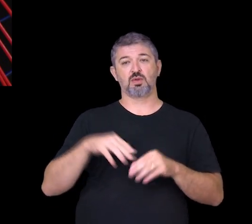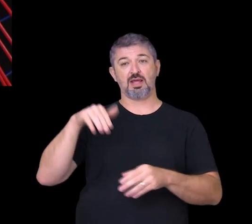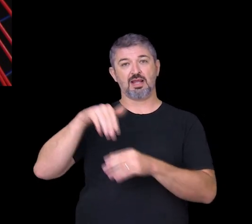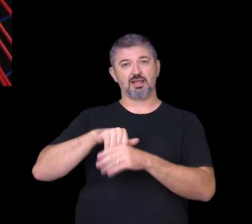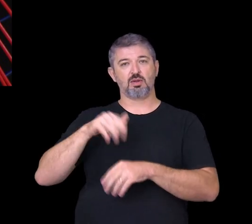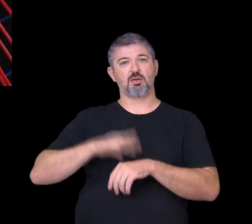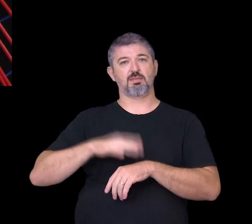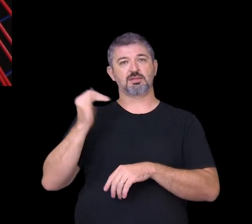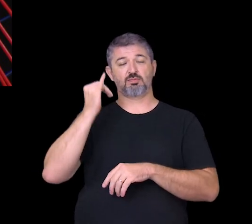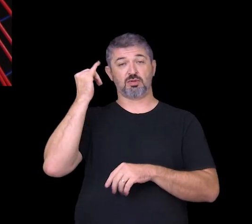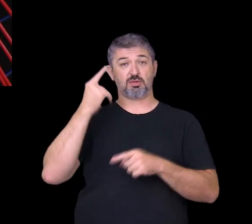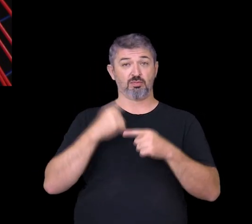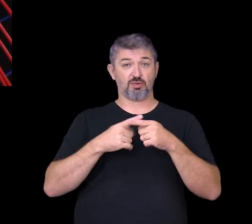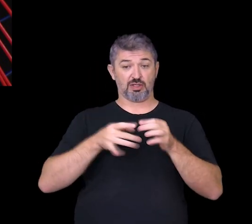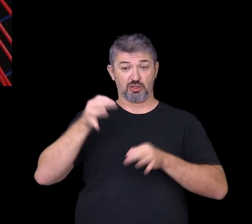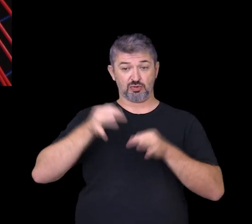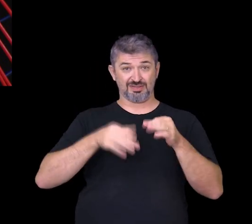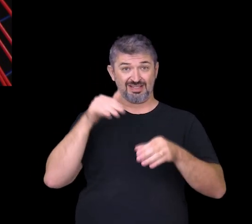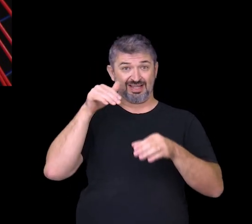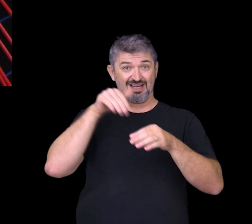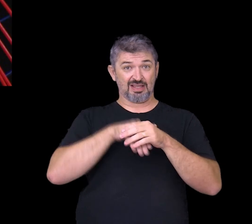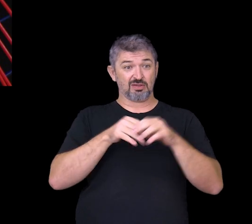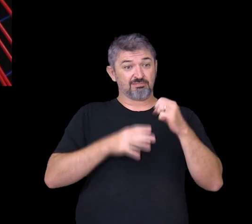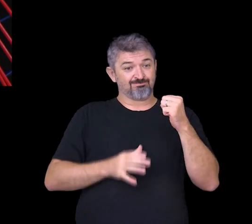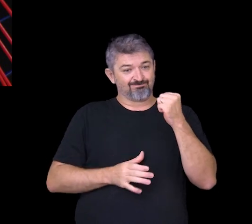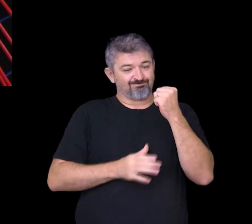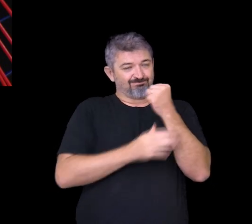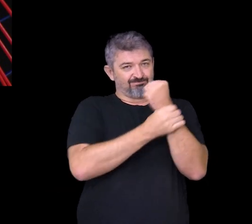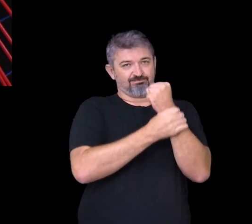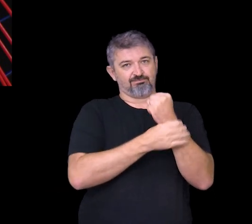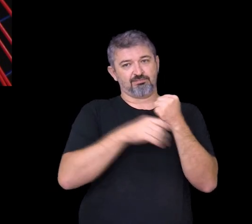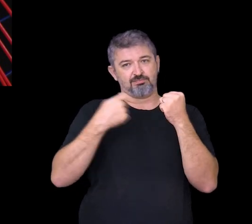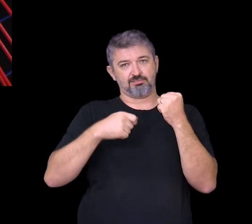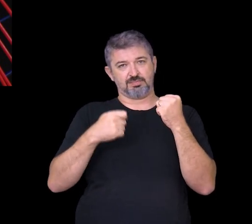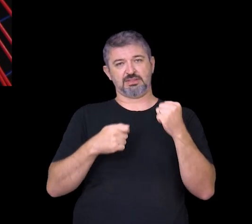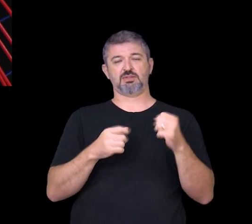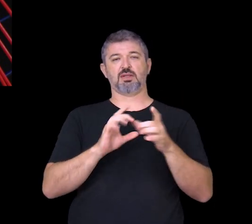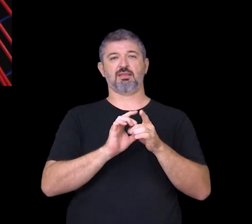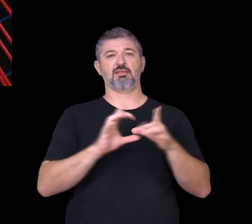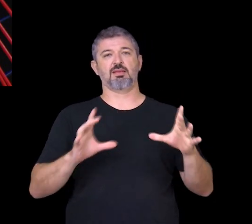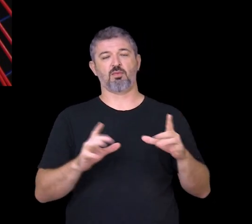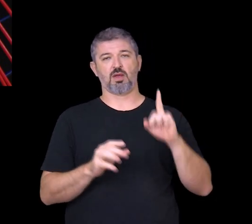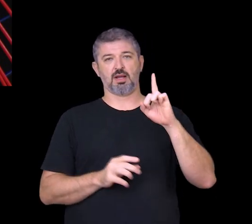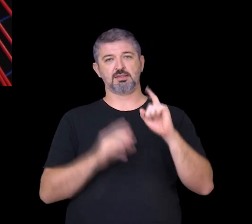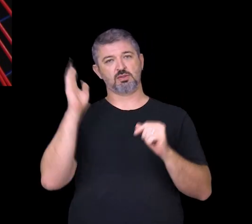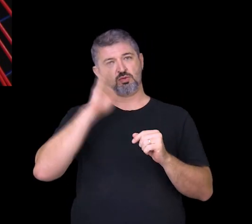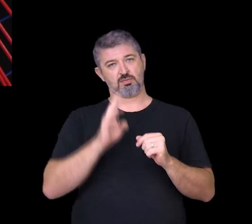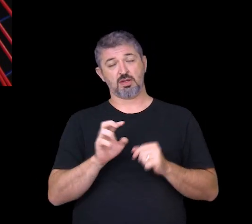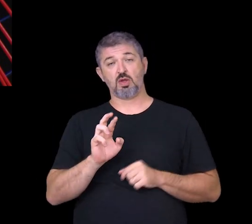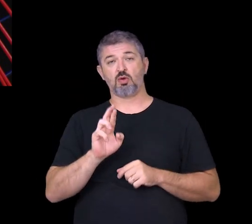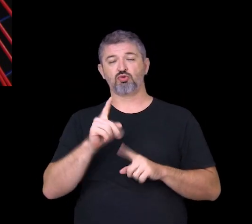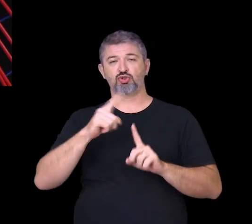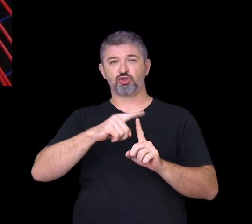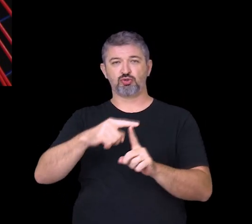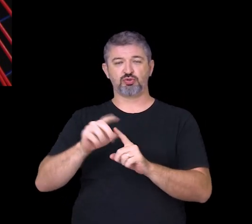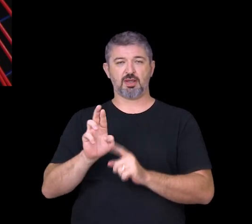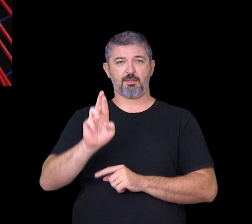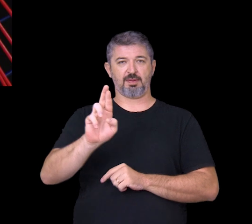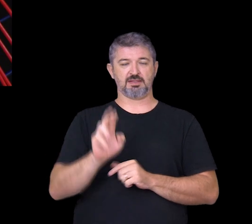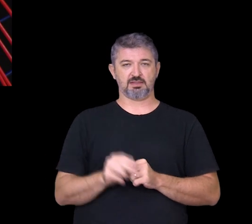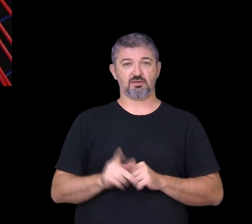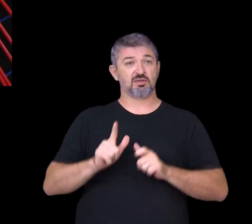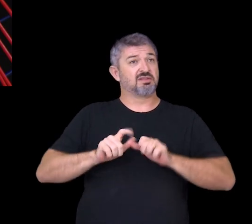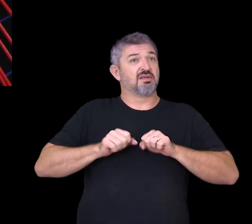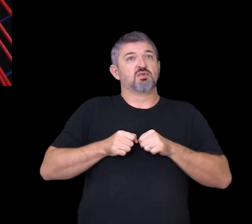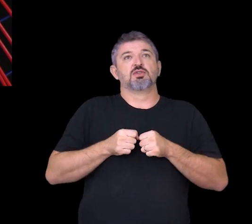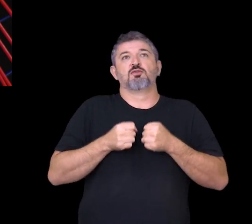o eleitoral se sobrepõe, porque a justiça eleitoral, ela tem que garantir o processo democrático do país e a representatividade.